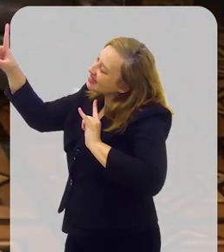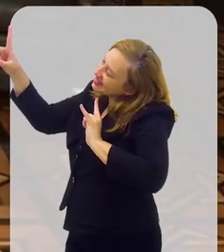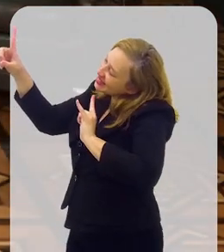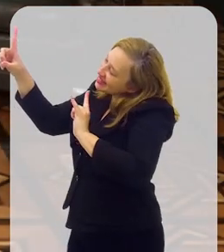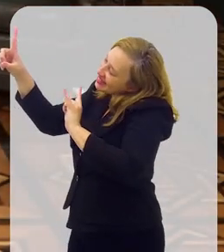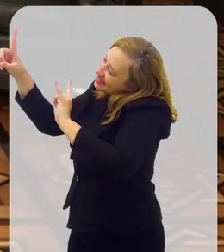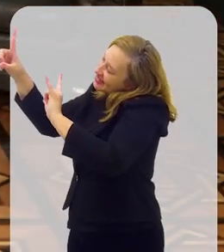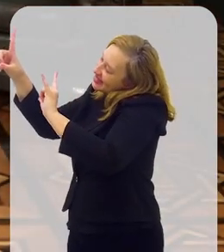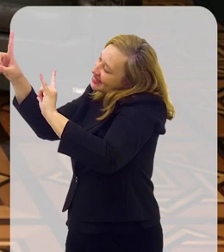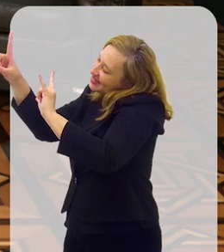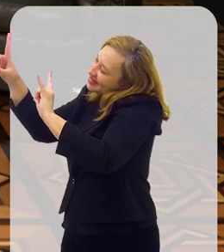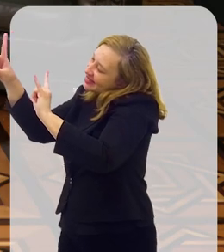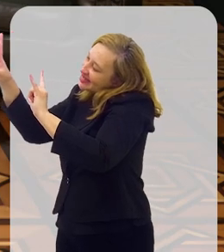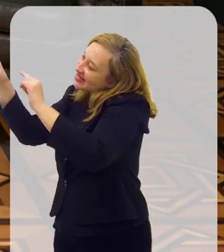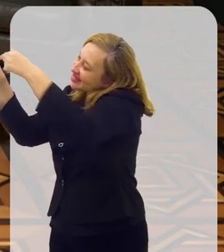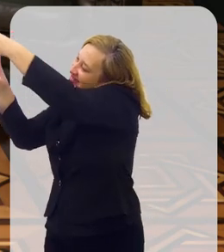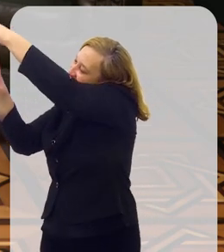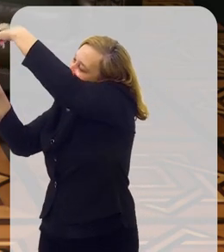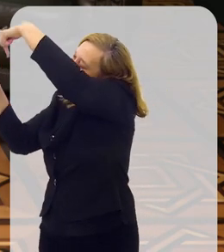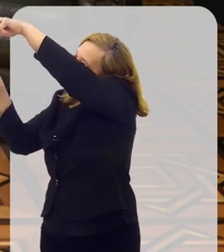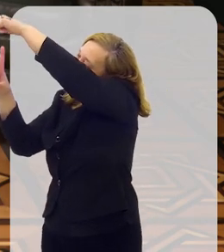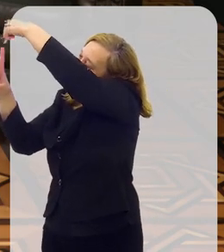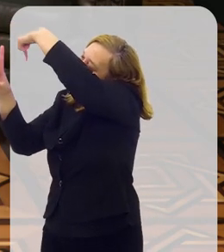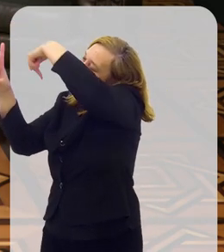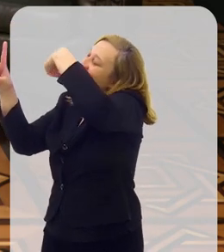amo tu és